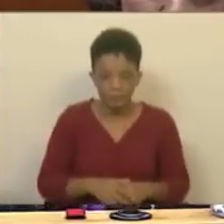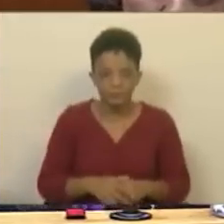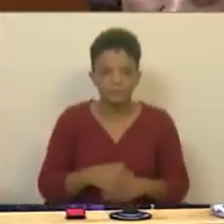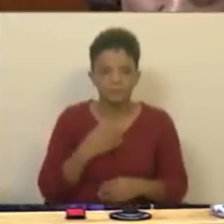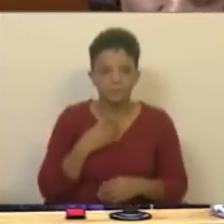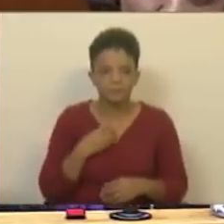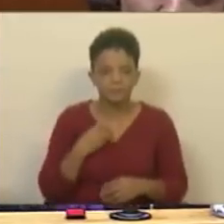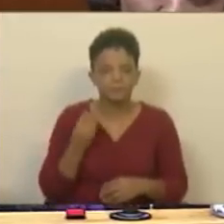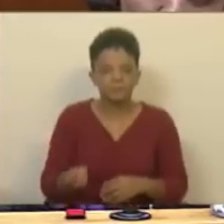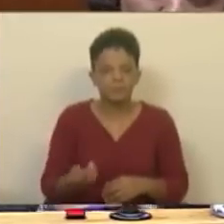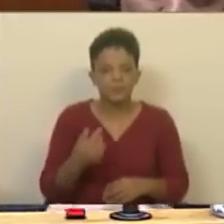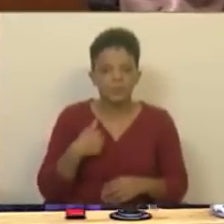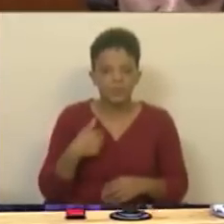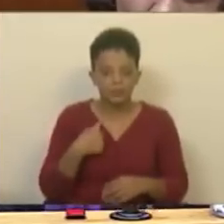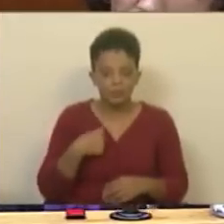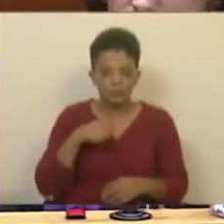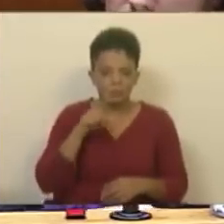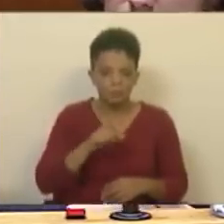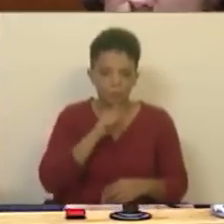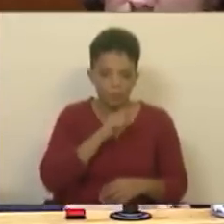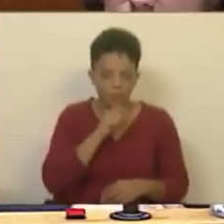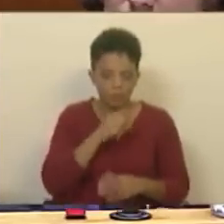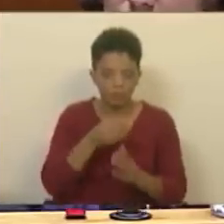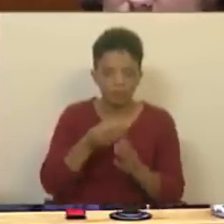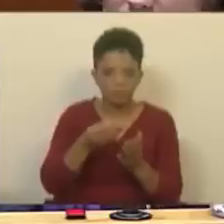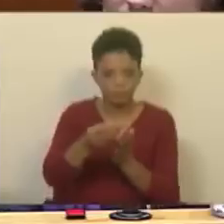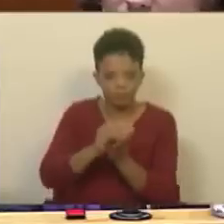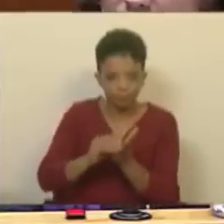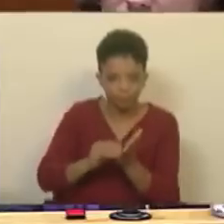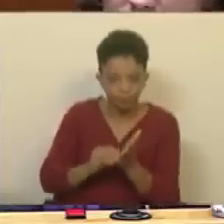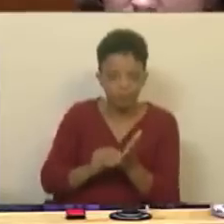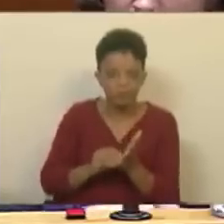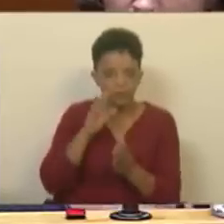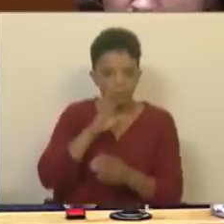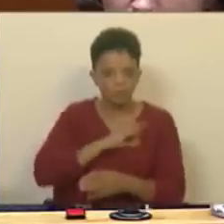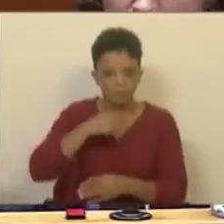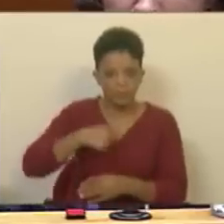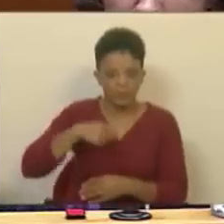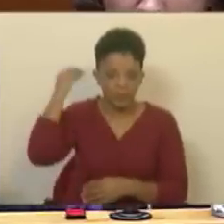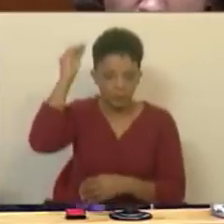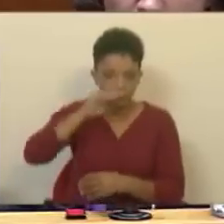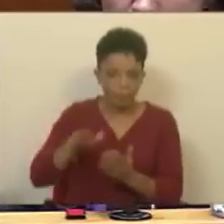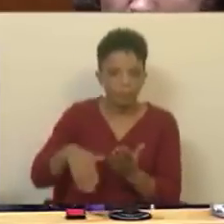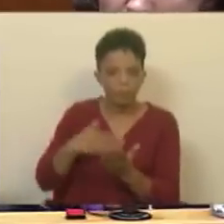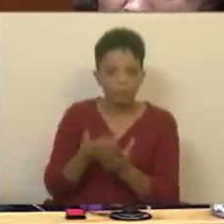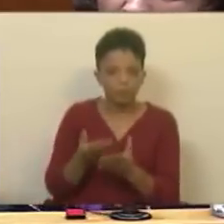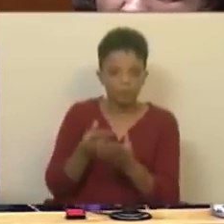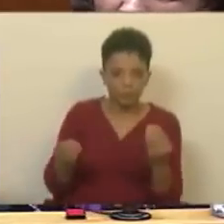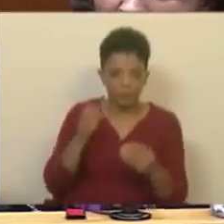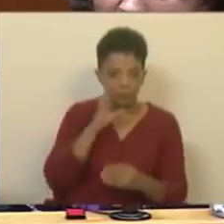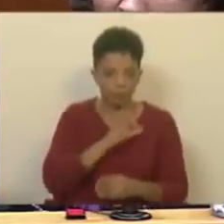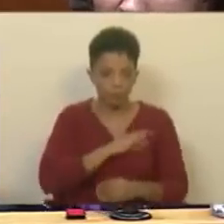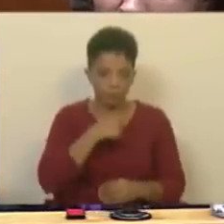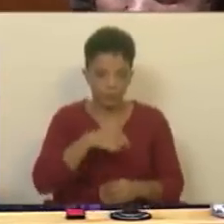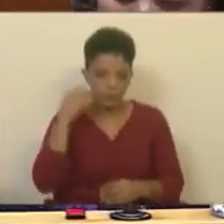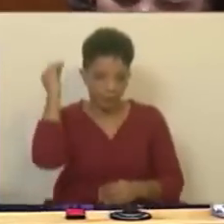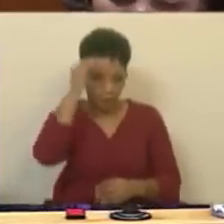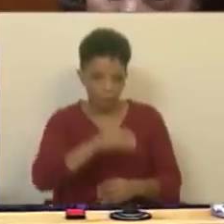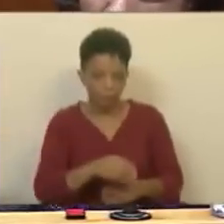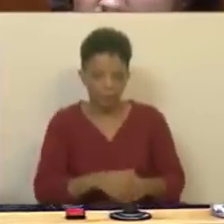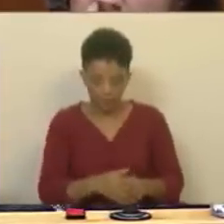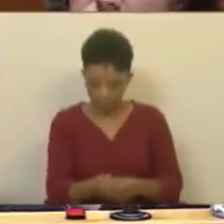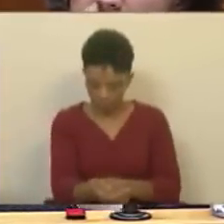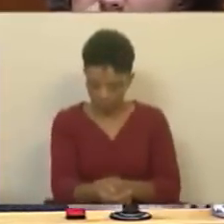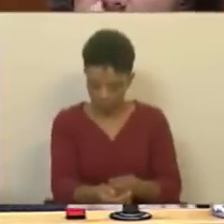tive a oportunidade de escrever ao senhor presidente da república propondo uma solução o senhor presidente da república teve fez as